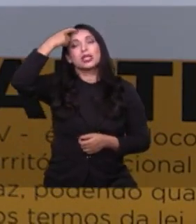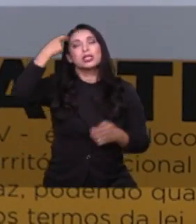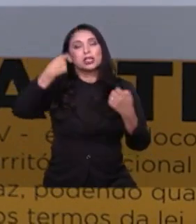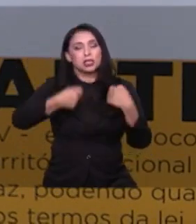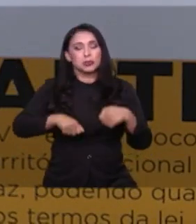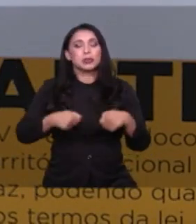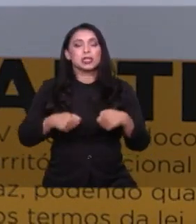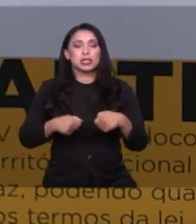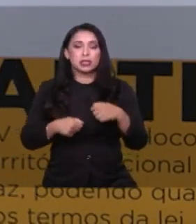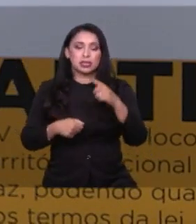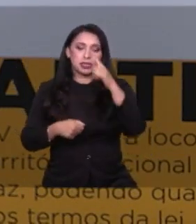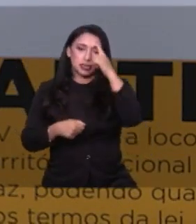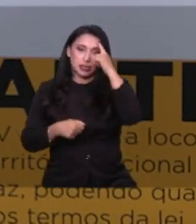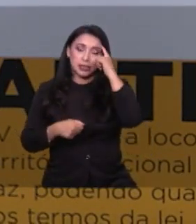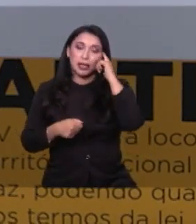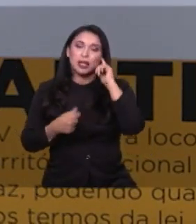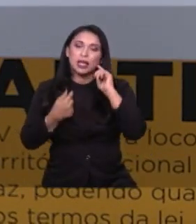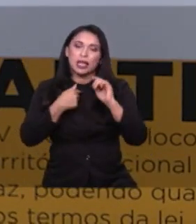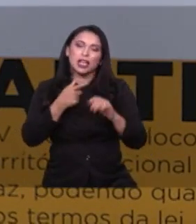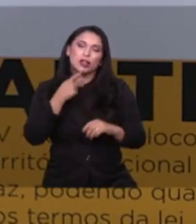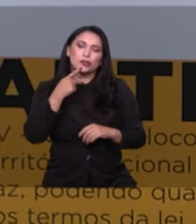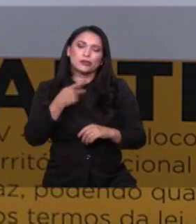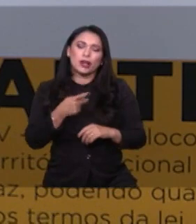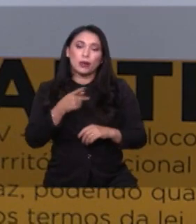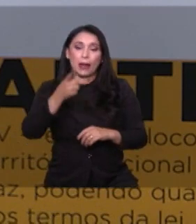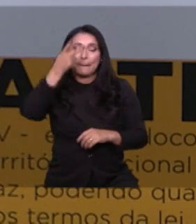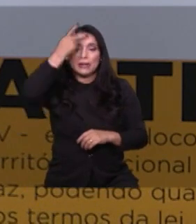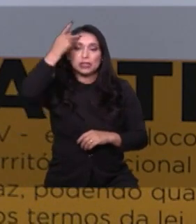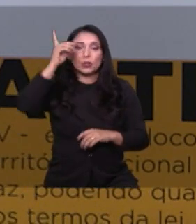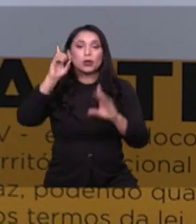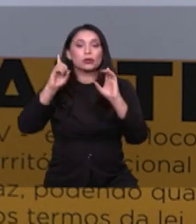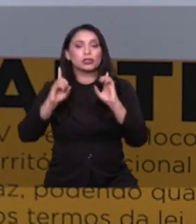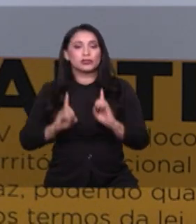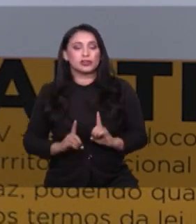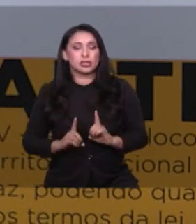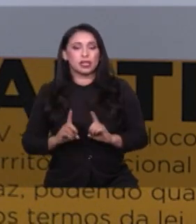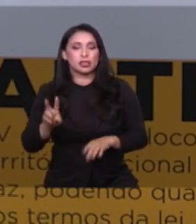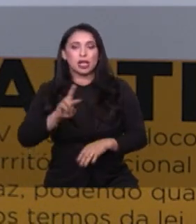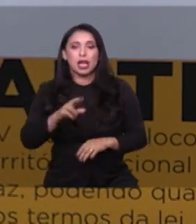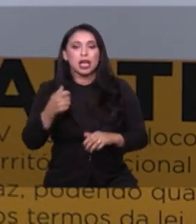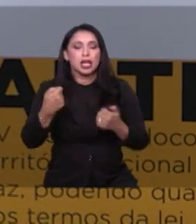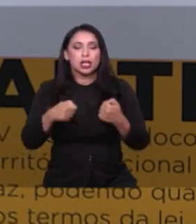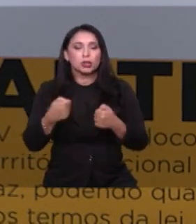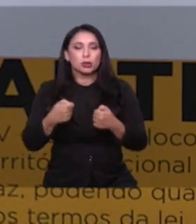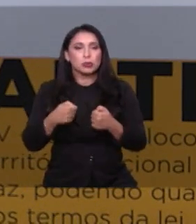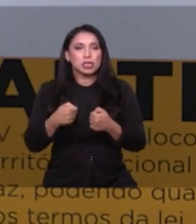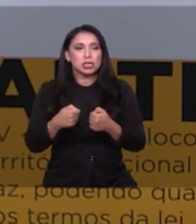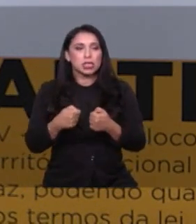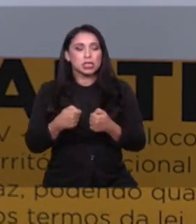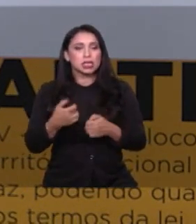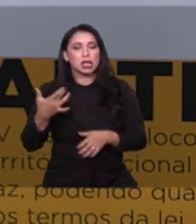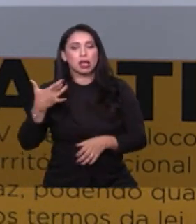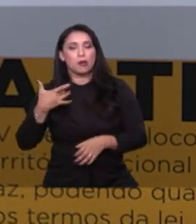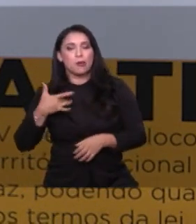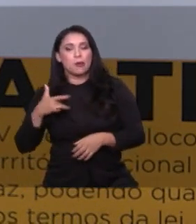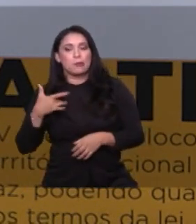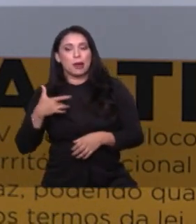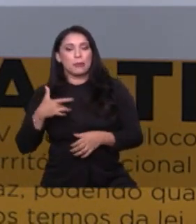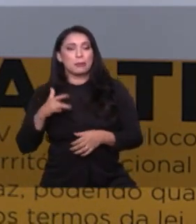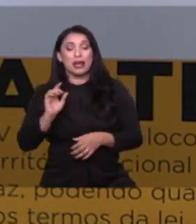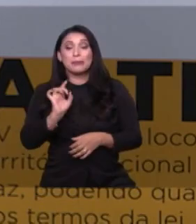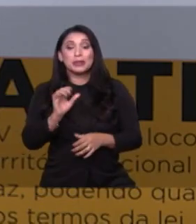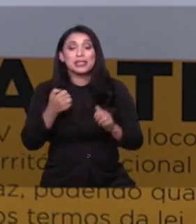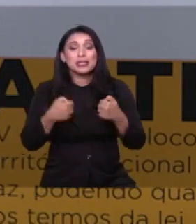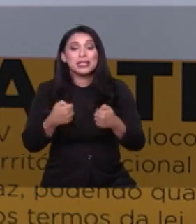Porque eu acostumo a dizer, a pessoa com deficiência, ele não precisa ser favorizada, ele precisa ser